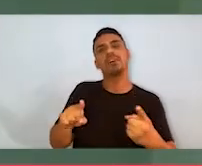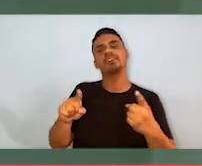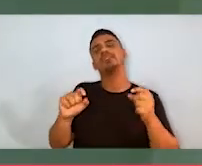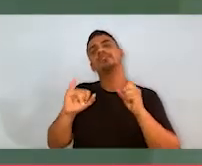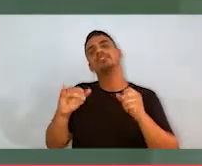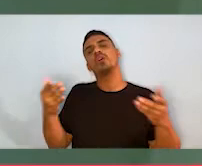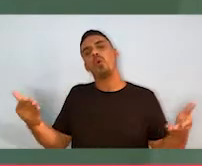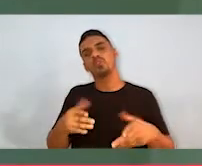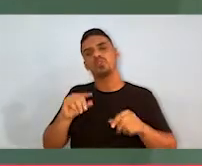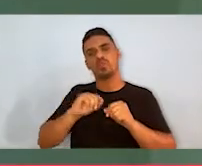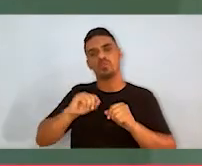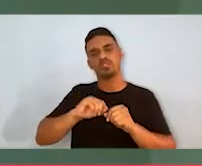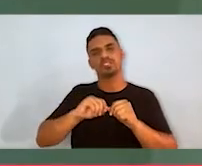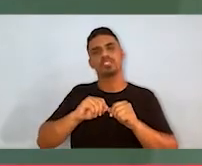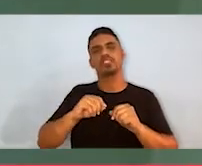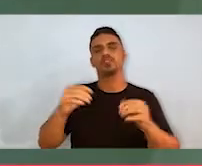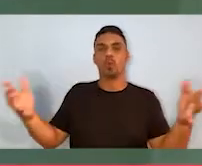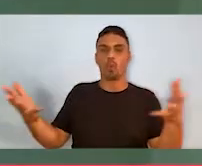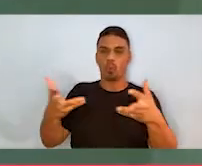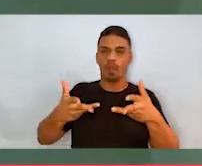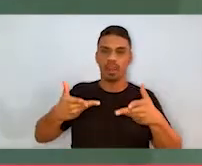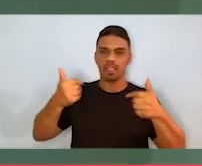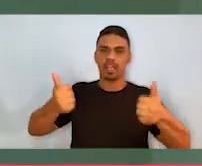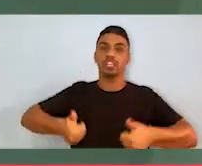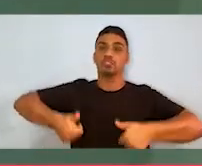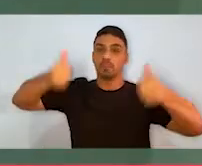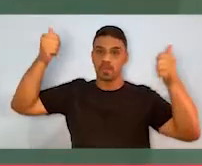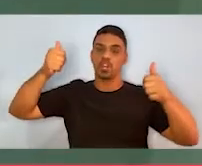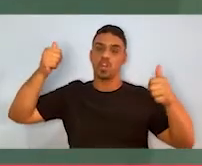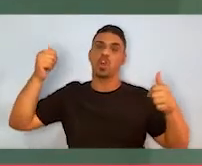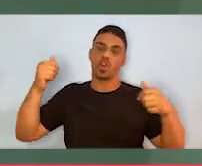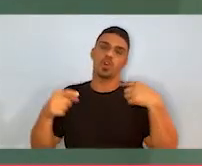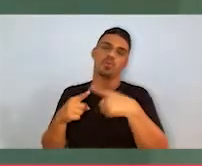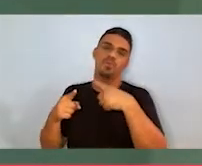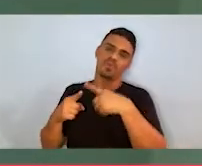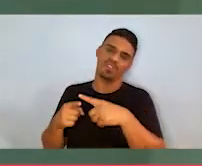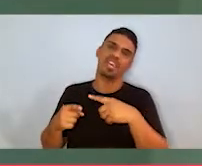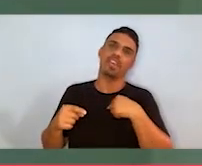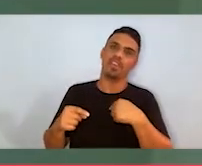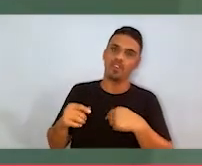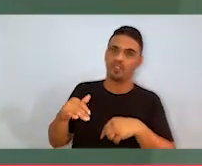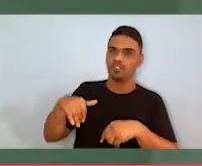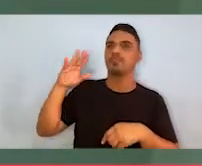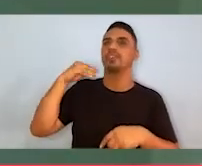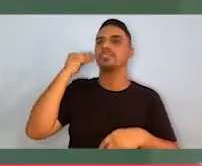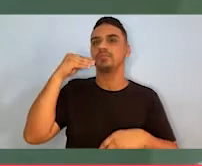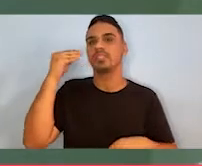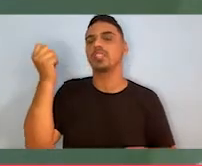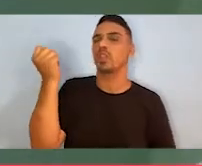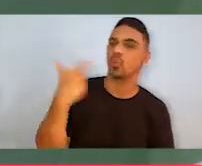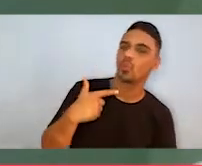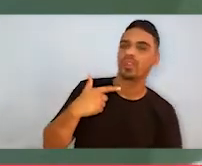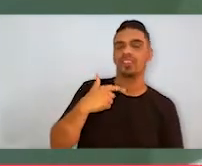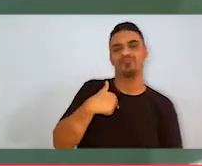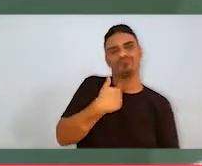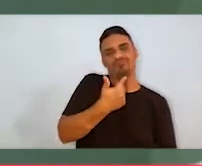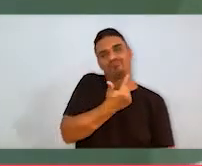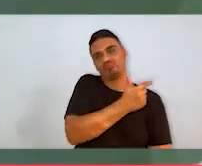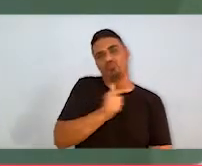numa resolução maior, porque eu quis morder mais do que a minha boca, mais do que cabia na minha boca e não deu muito